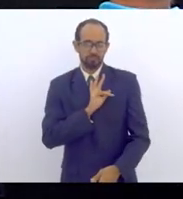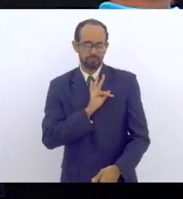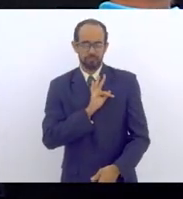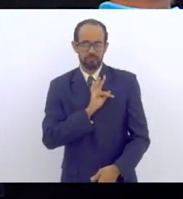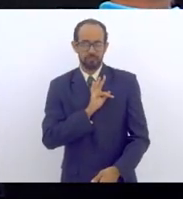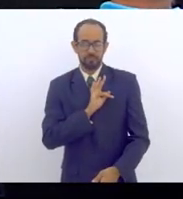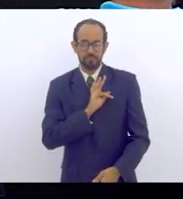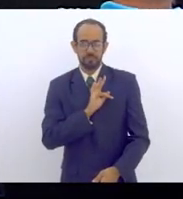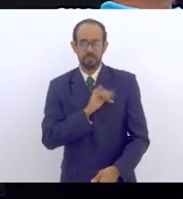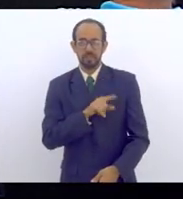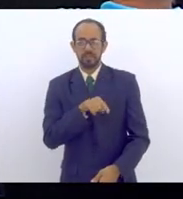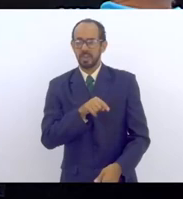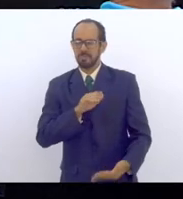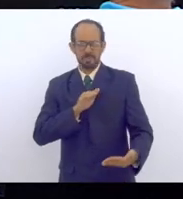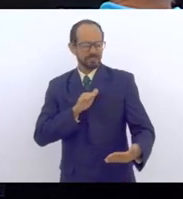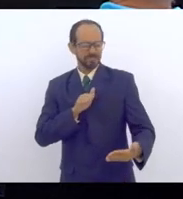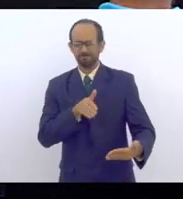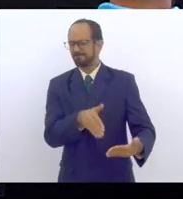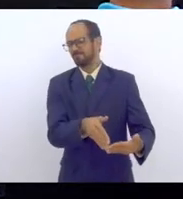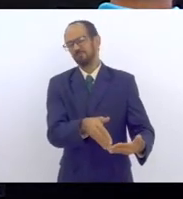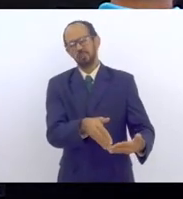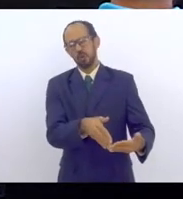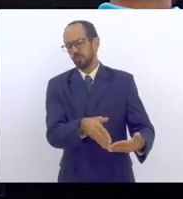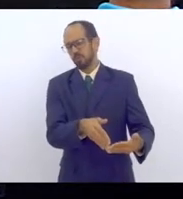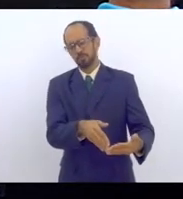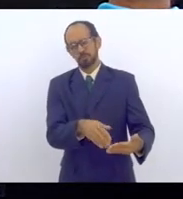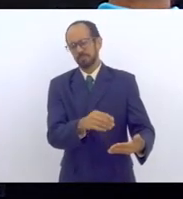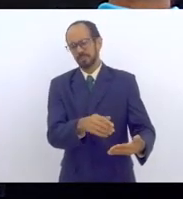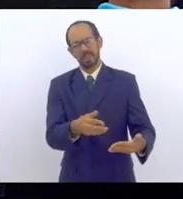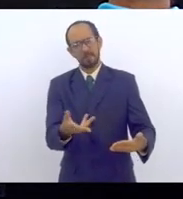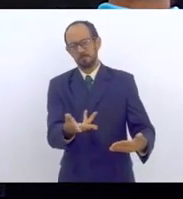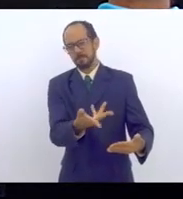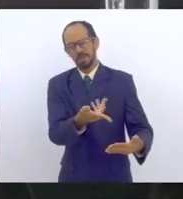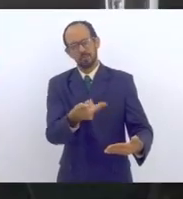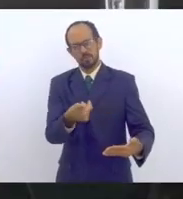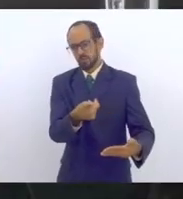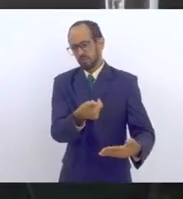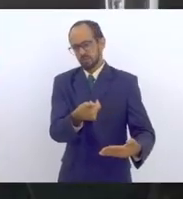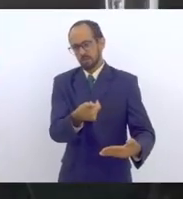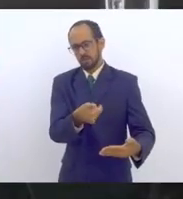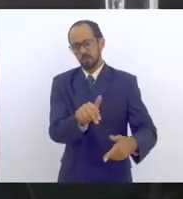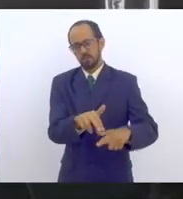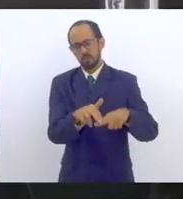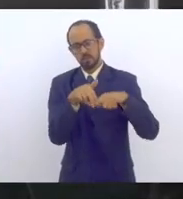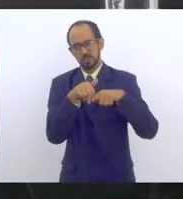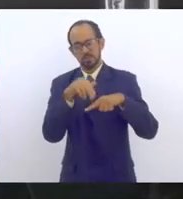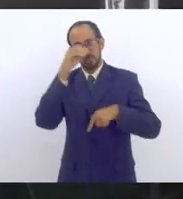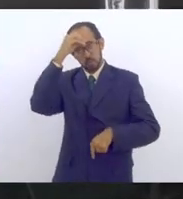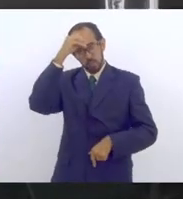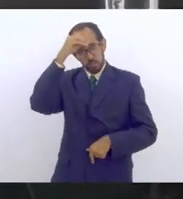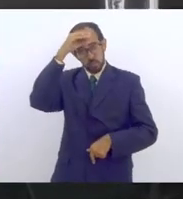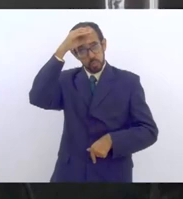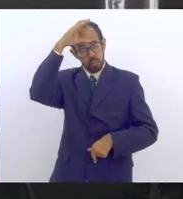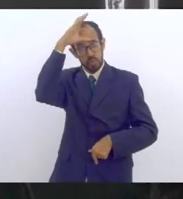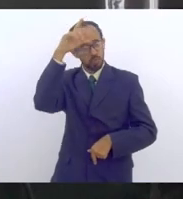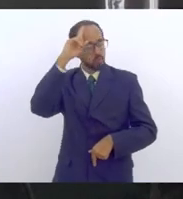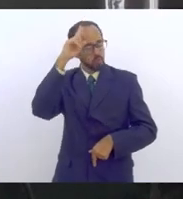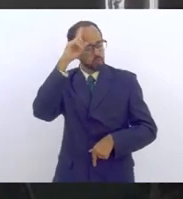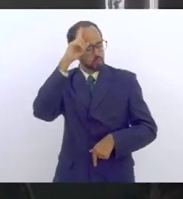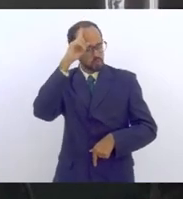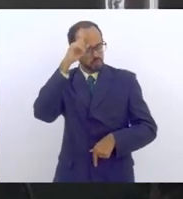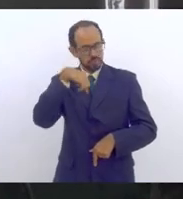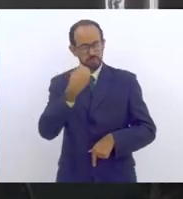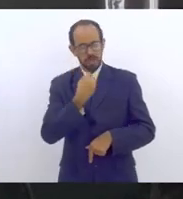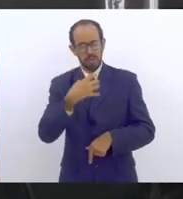a dedicação dele nessa área é uma coisa impressionante tanto é que agregar conhecimento todos os dias é para nós é um orgulho muito grande